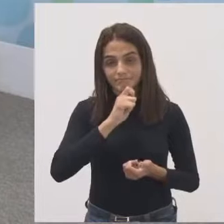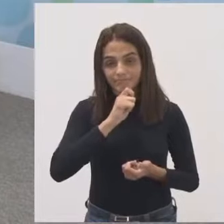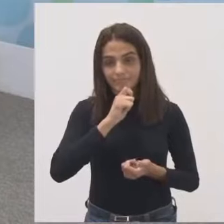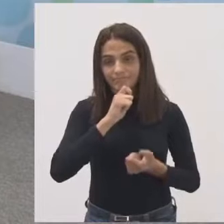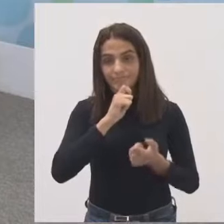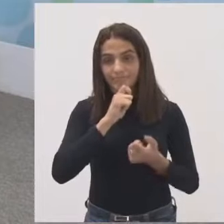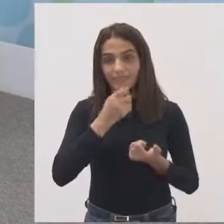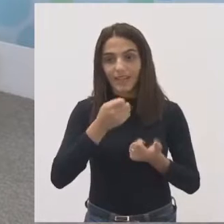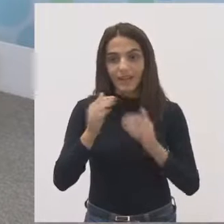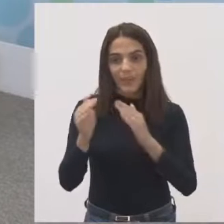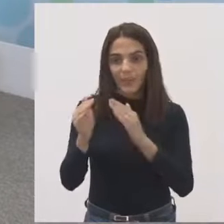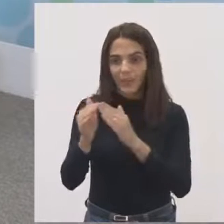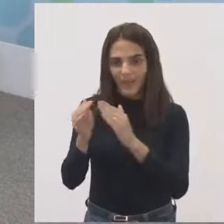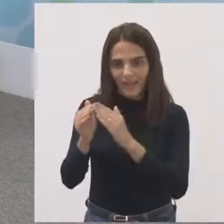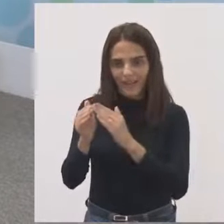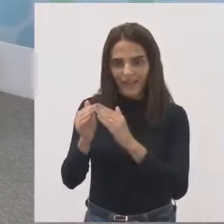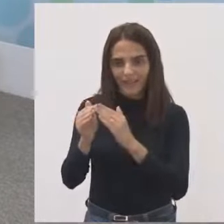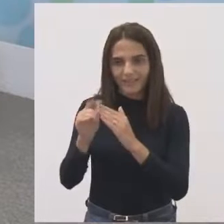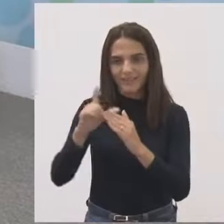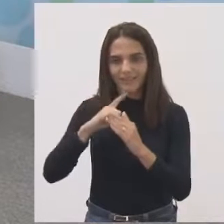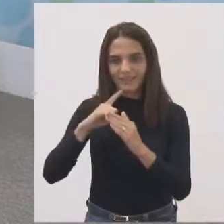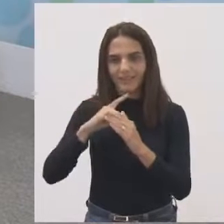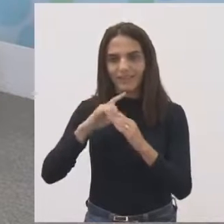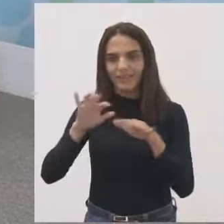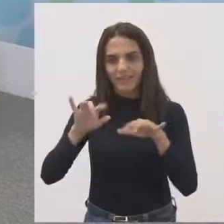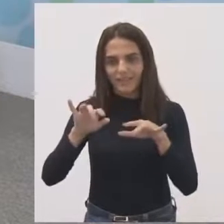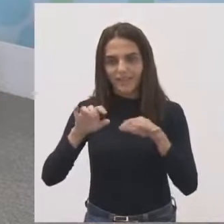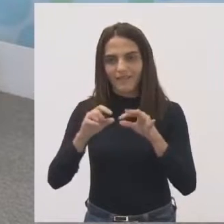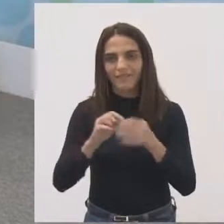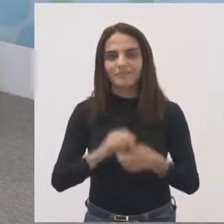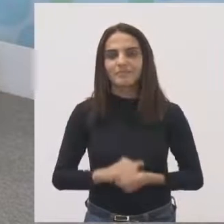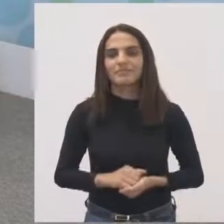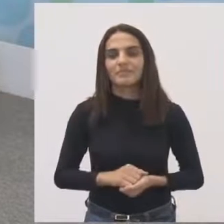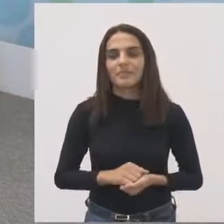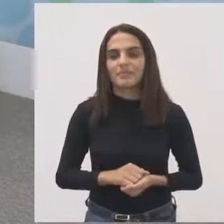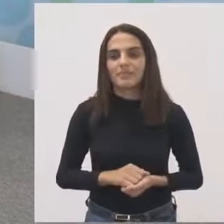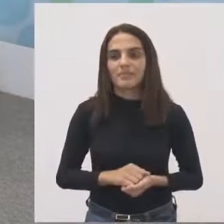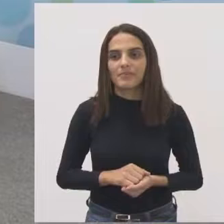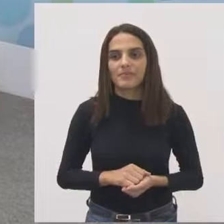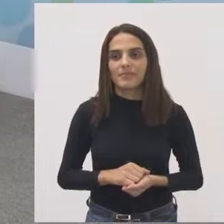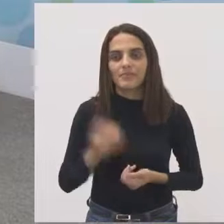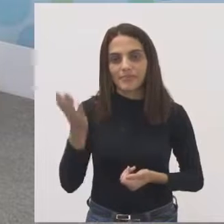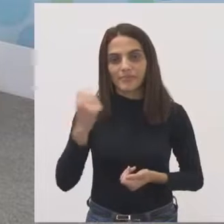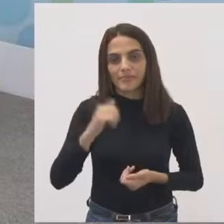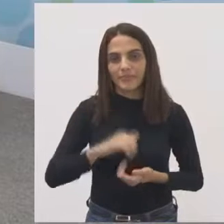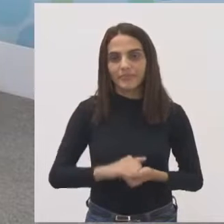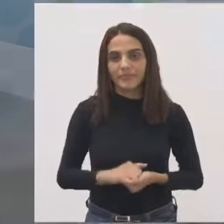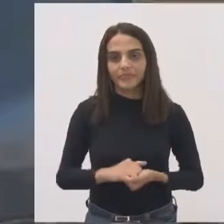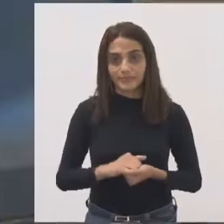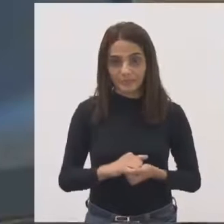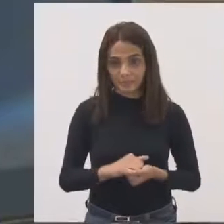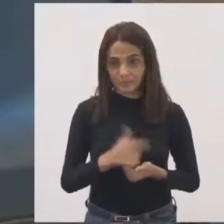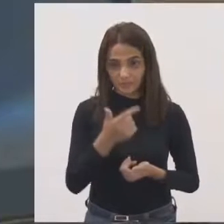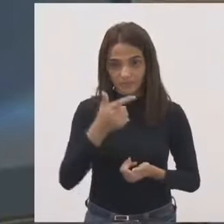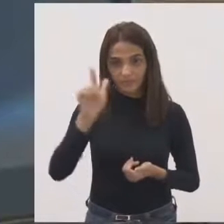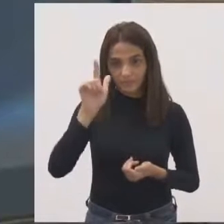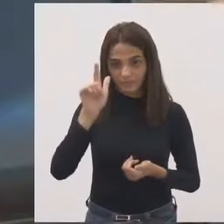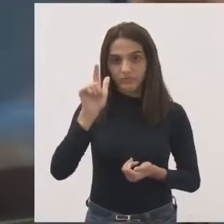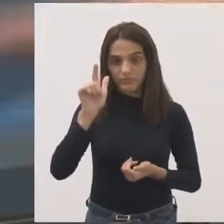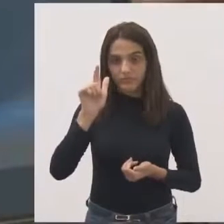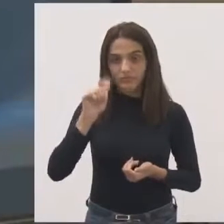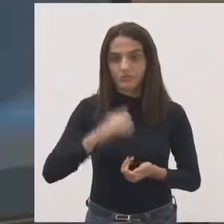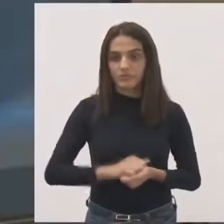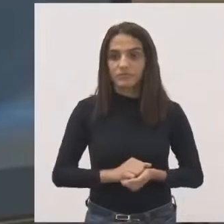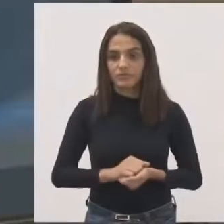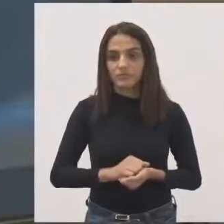vou usar o caseiro. Eu vou usar o cabo. Nesse daqui tem o cabo de rede, então eu vou colocar o cabo de rede. Então vamos lá, pessoal. A próxima etapa, depois que você coloca